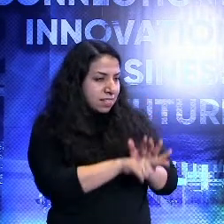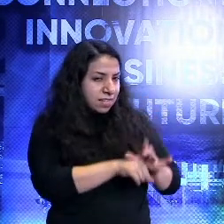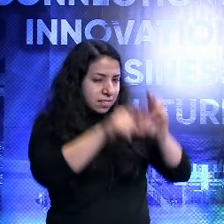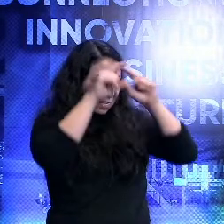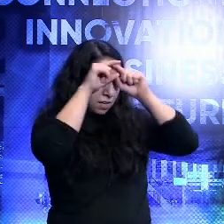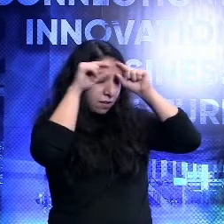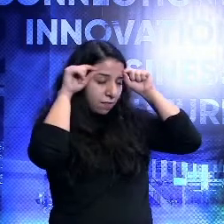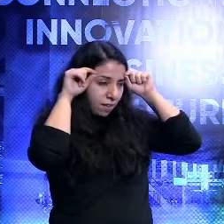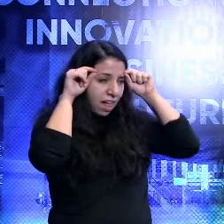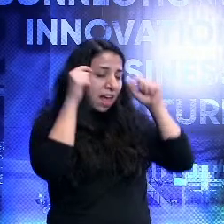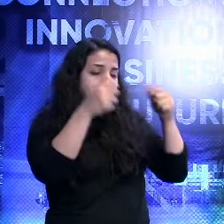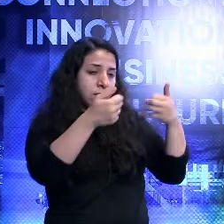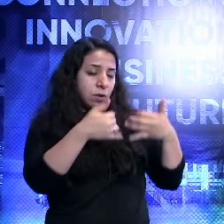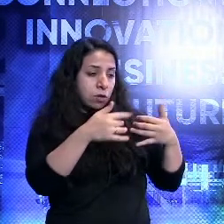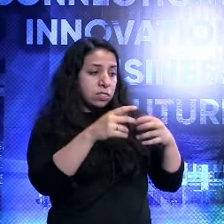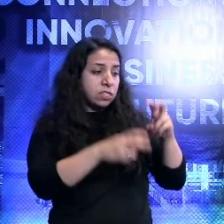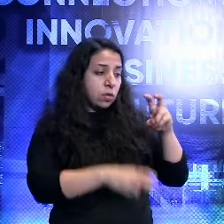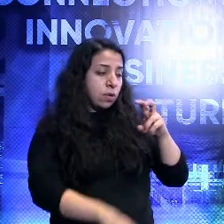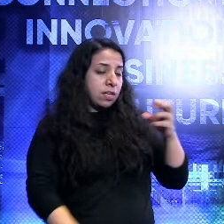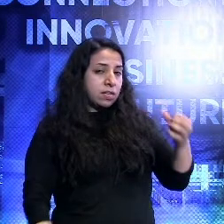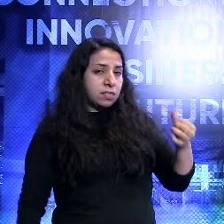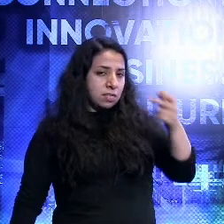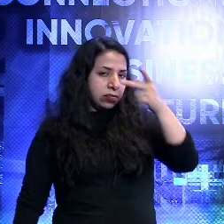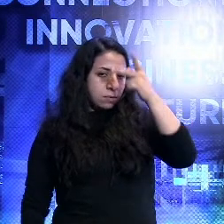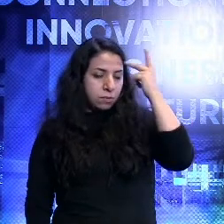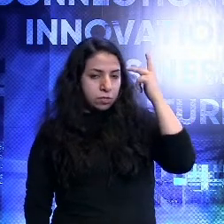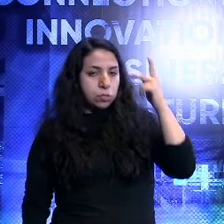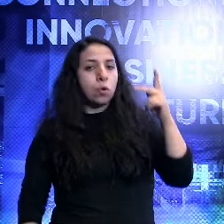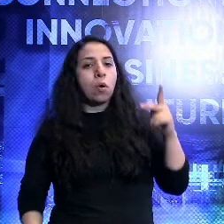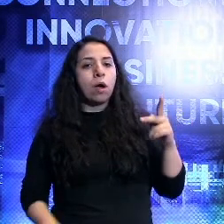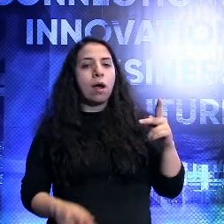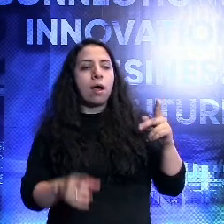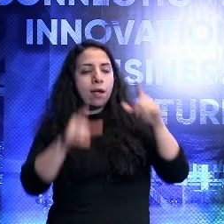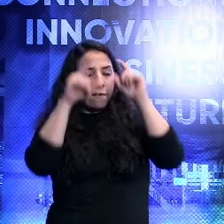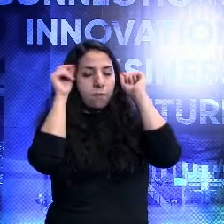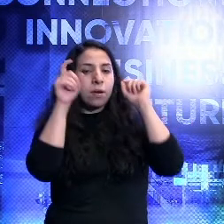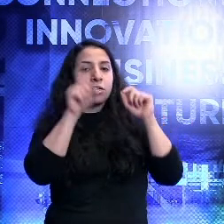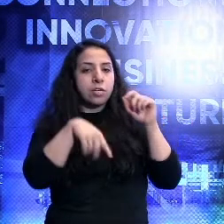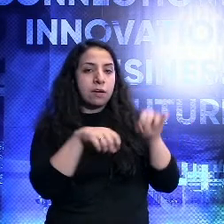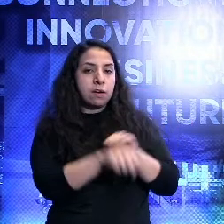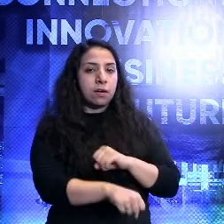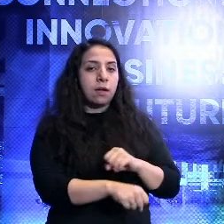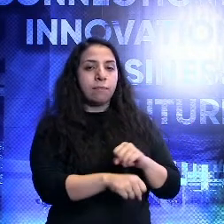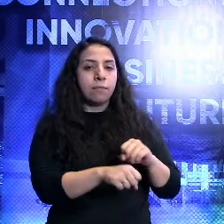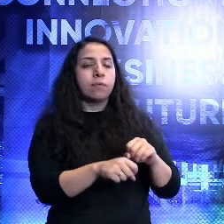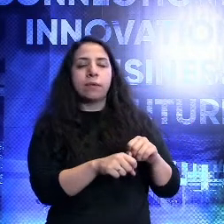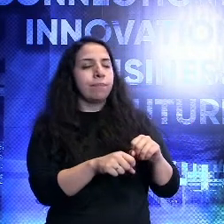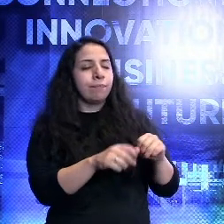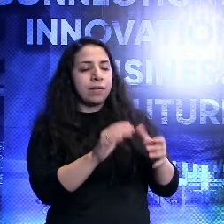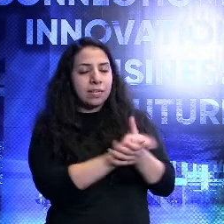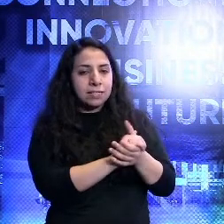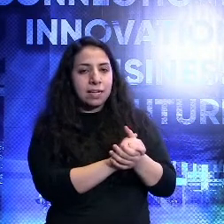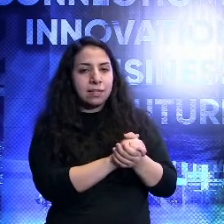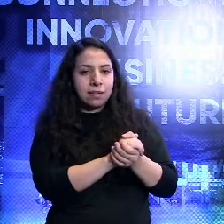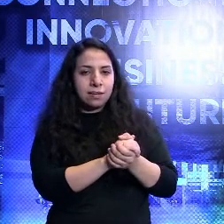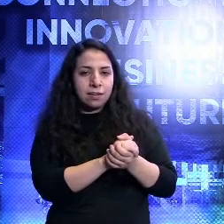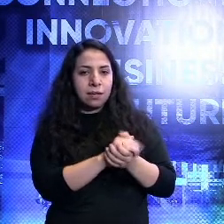hipoteticamente, diz que 56% das profissionais de enfermagem do sexo feminino são casadas. Certo? Então, eu